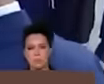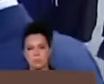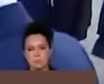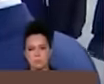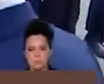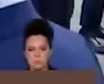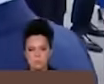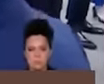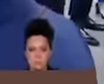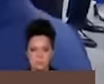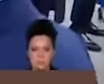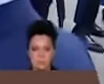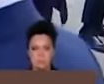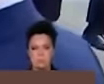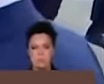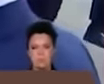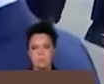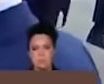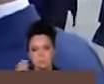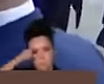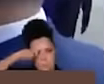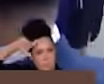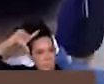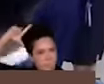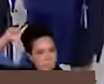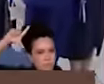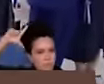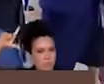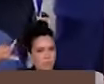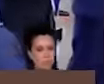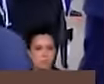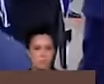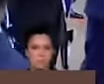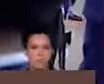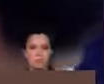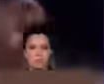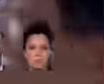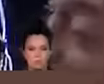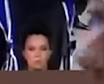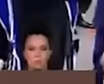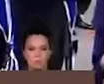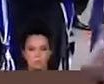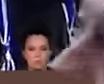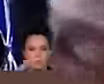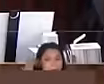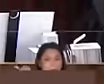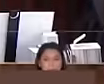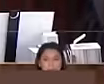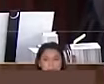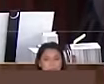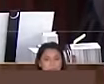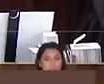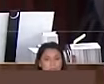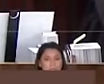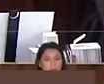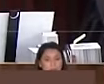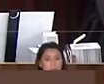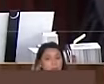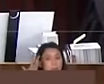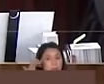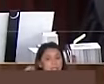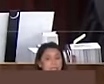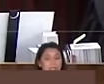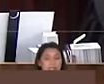violação ao sistema processual acusatório no recurso a pgr também demonstrou não